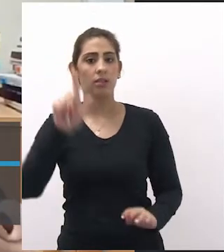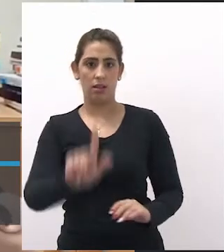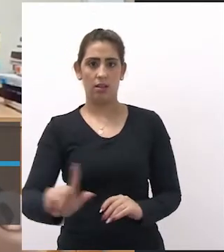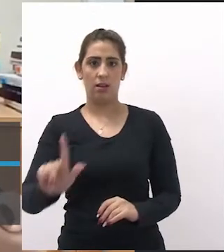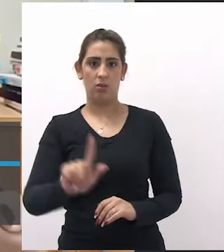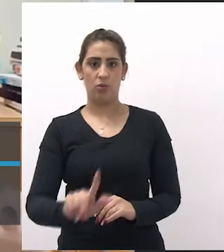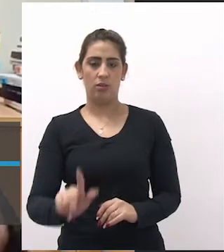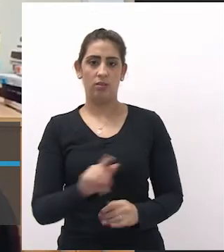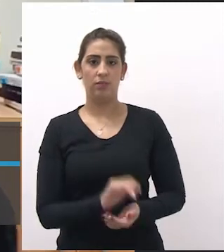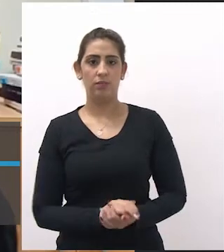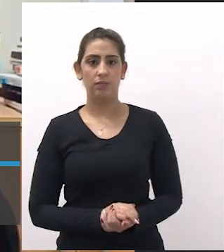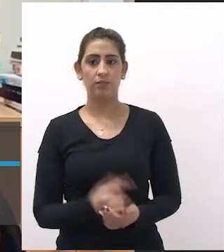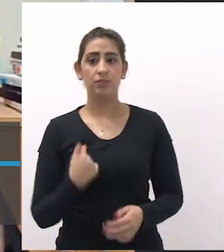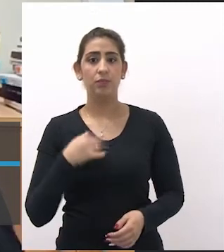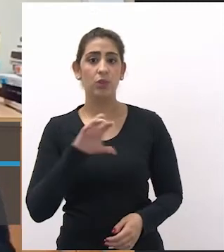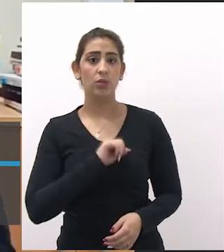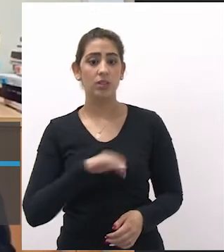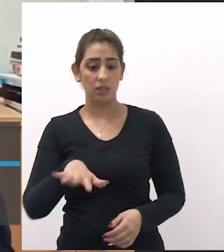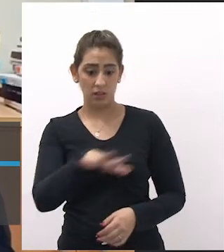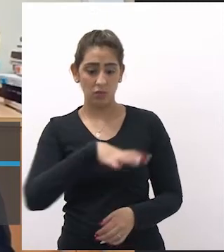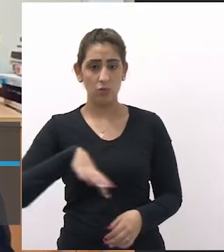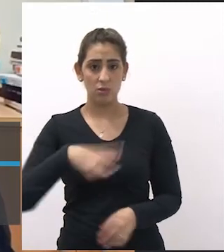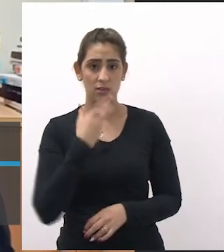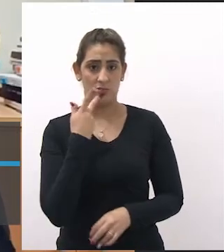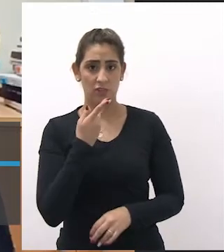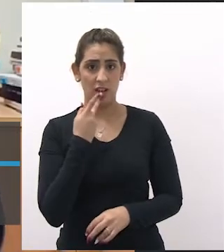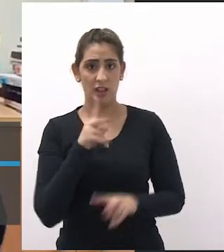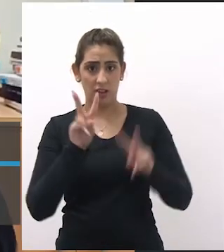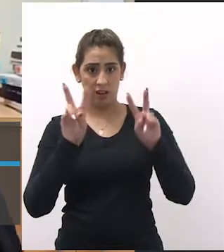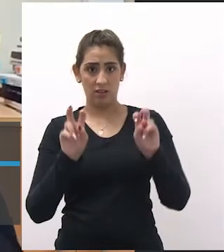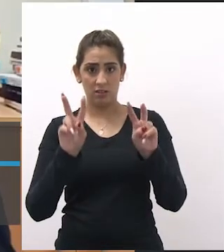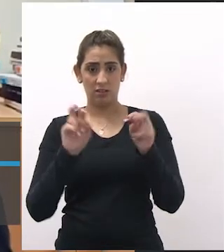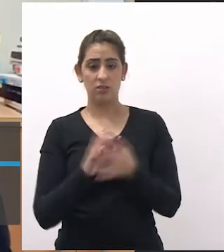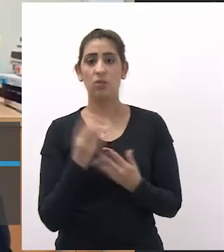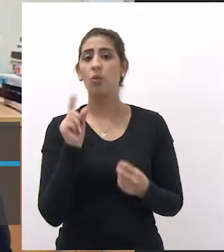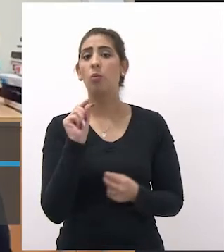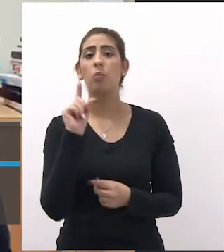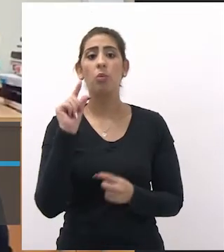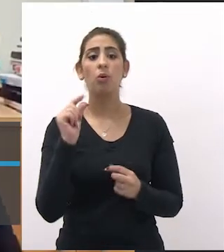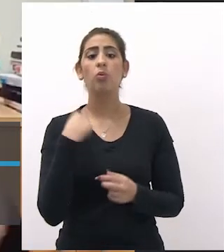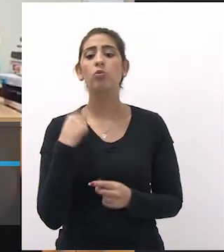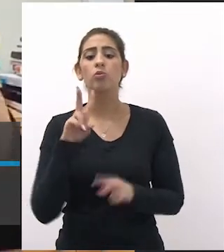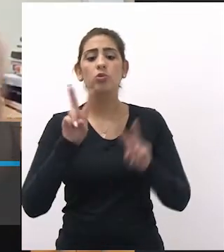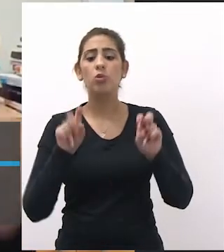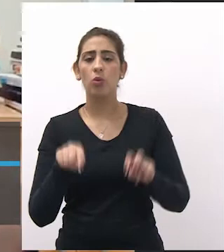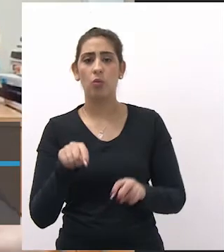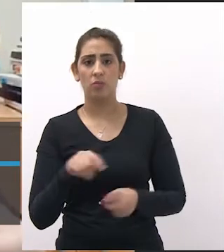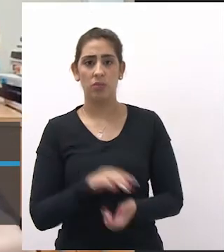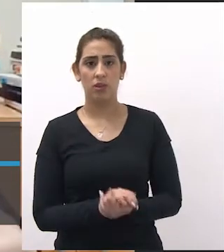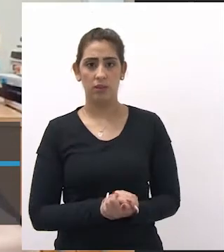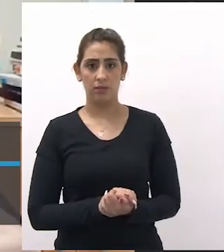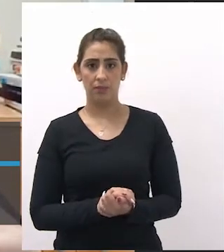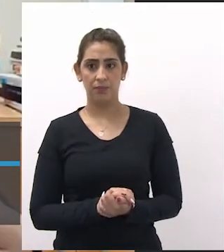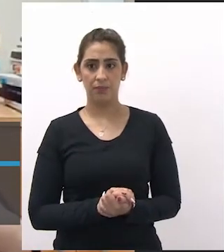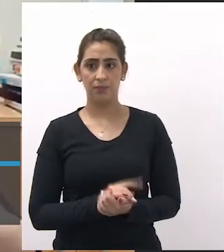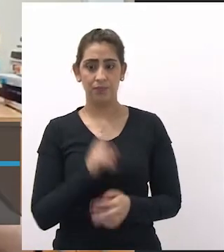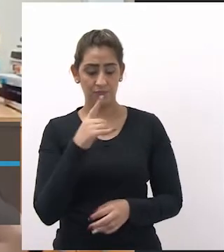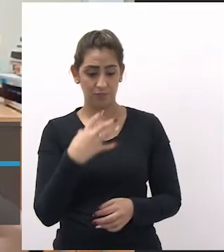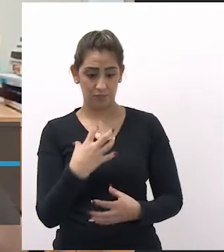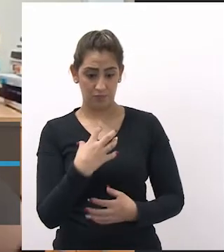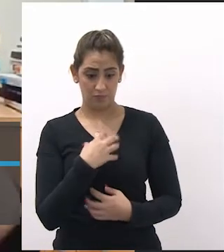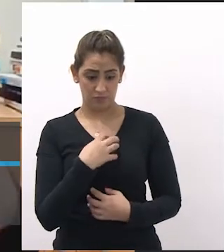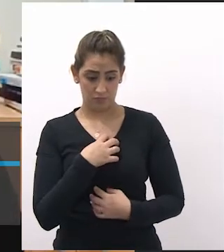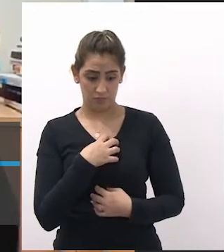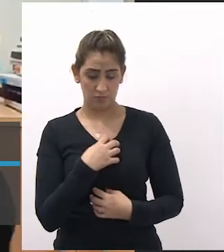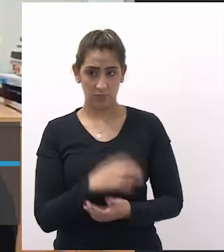literatura, né? Eu gostaria que vocês comentassem um pouco sobre isso, né? Esse espaço, né,